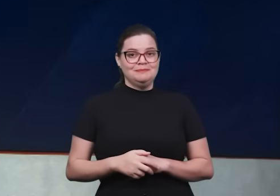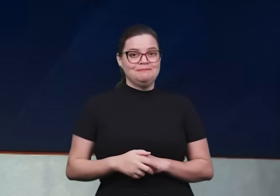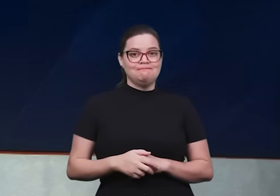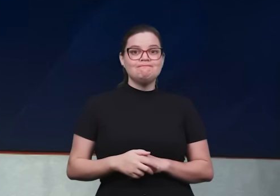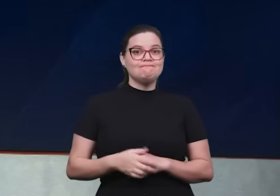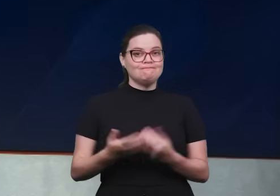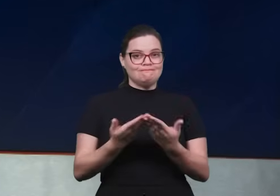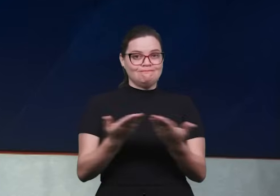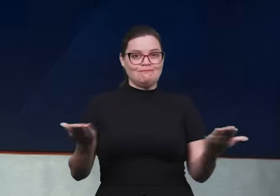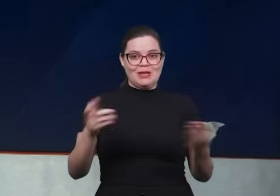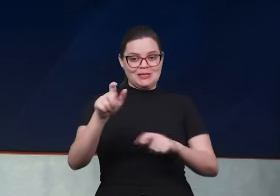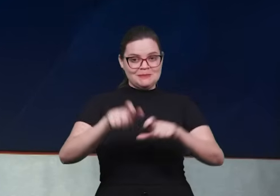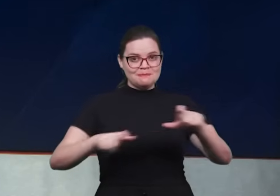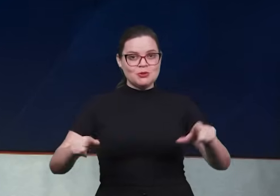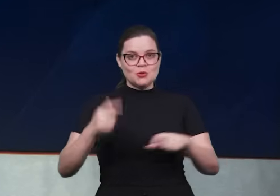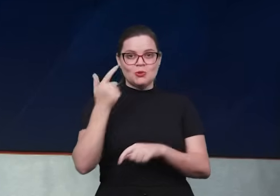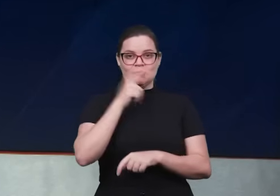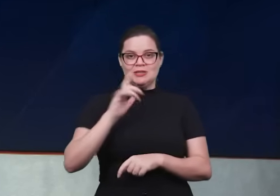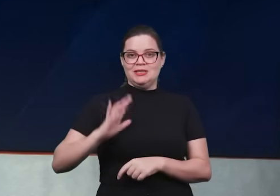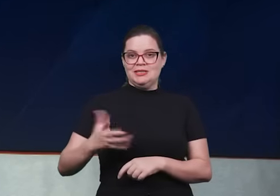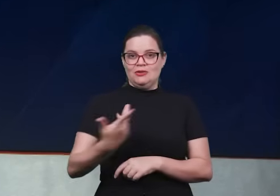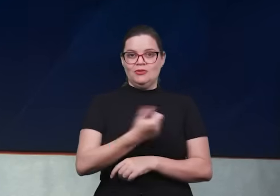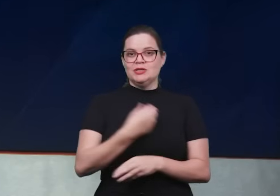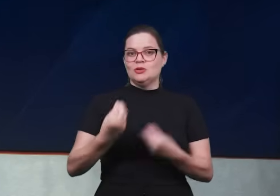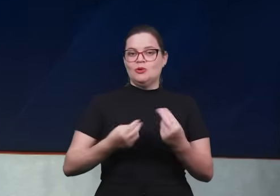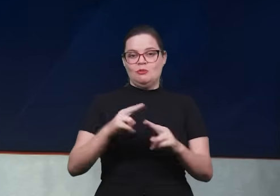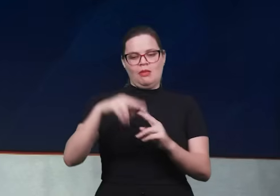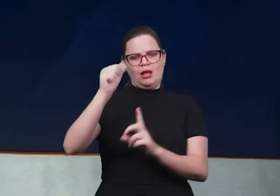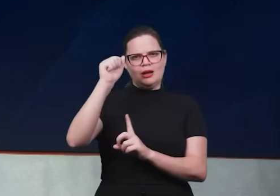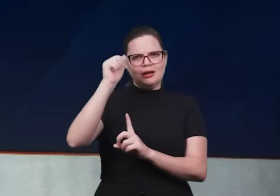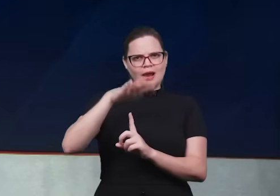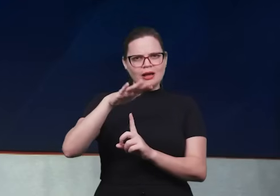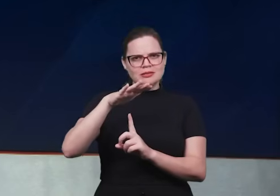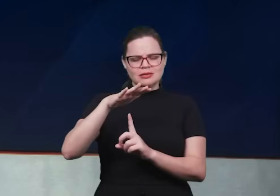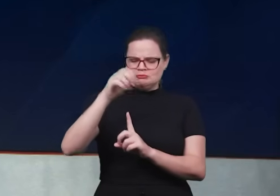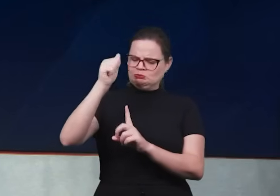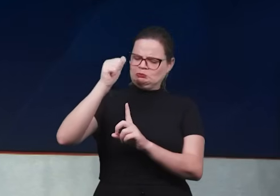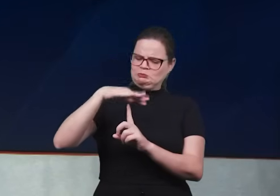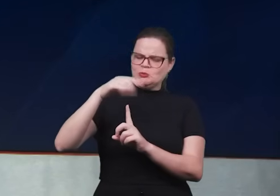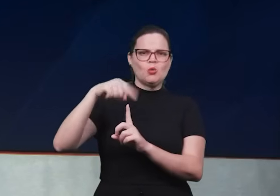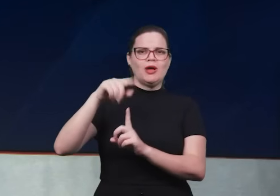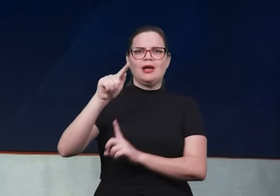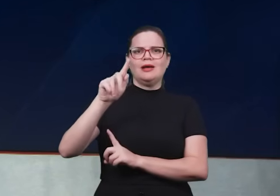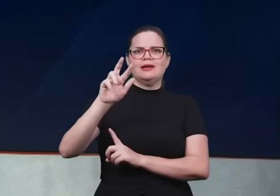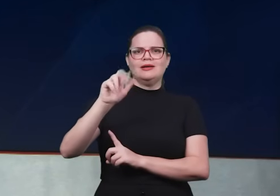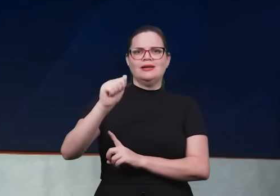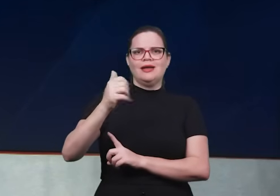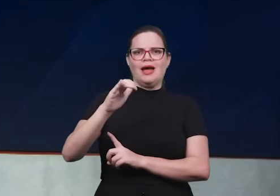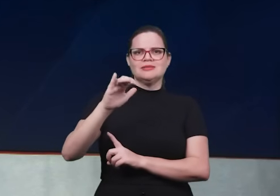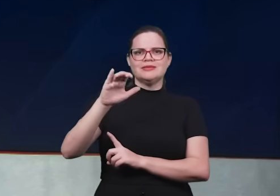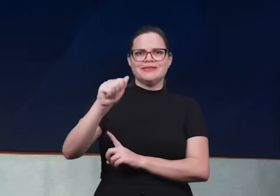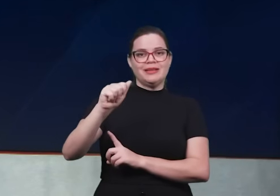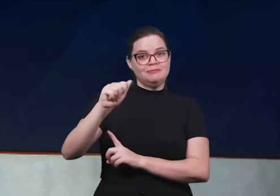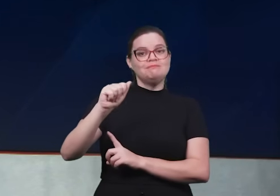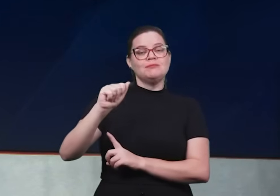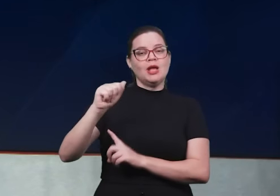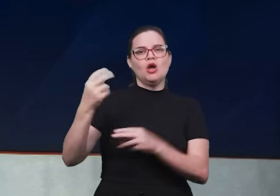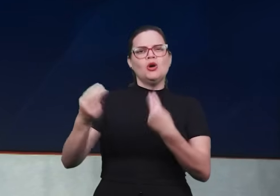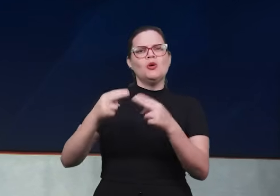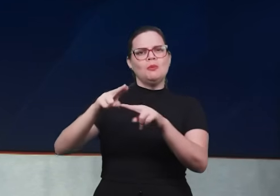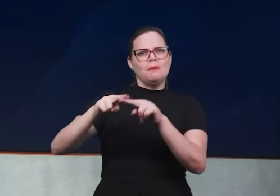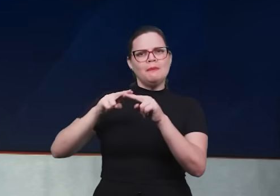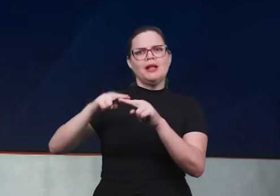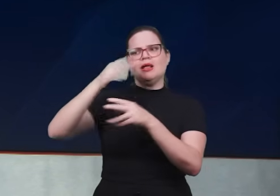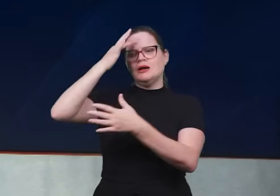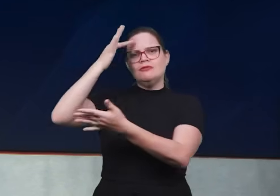o homem é salvo pela graça de Deus por meio da fé. Fé na palavra de Deus, fé em Jesus, que é